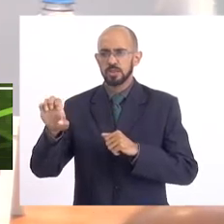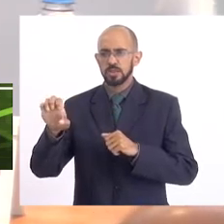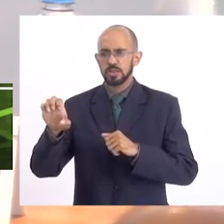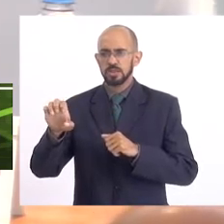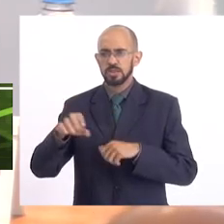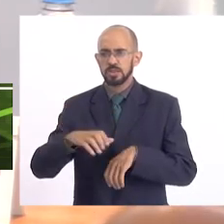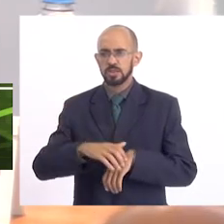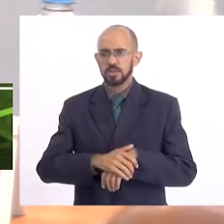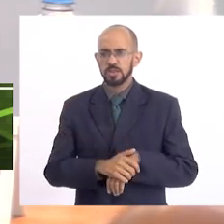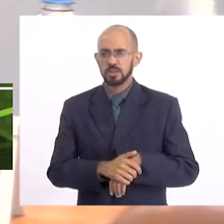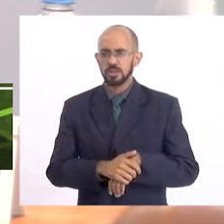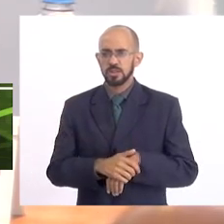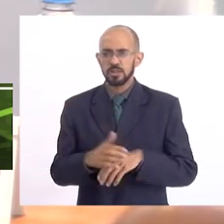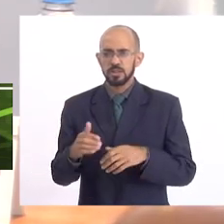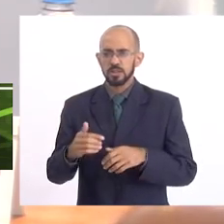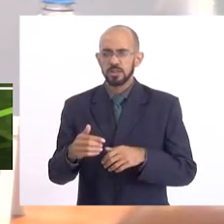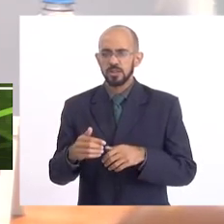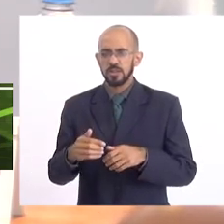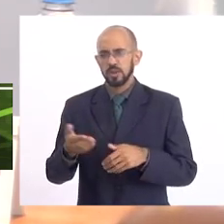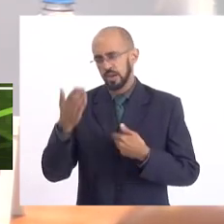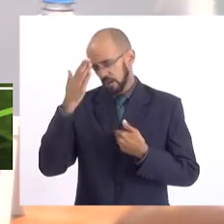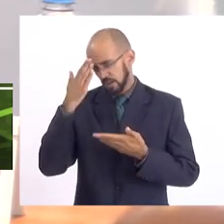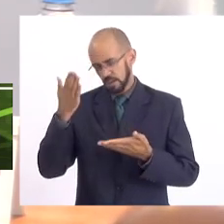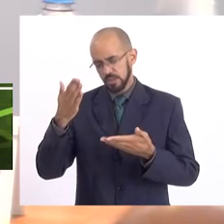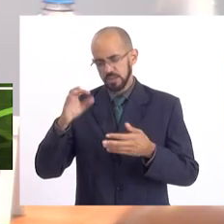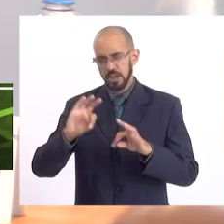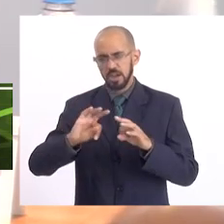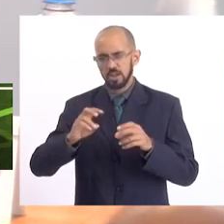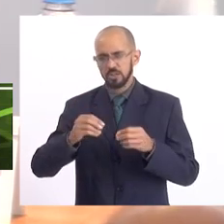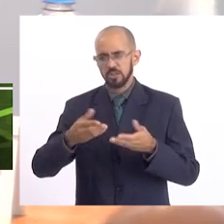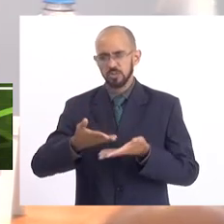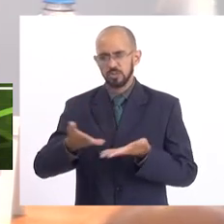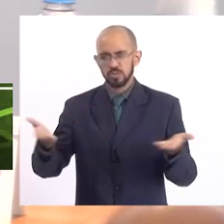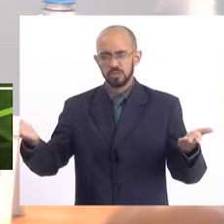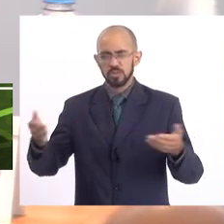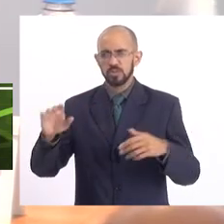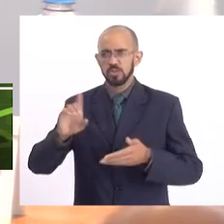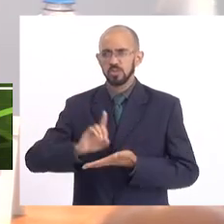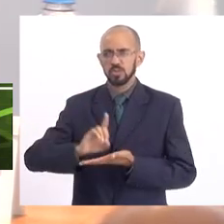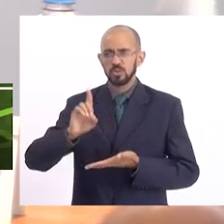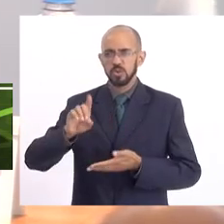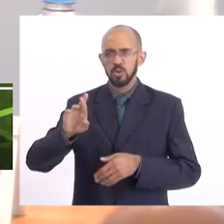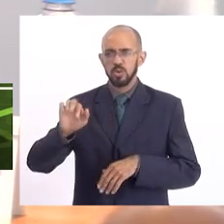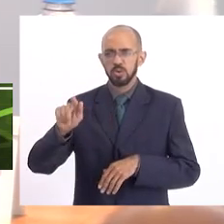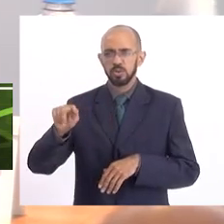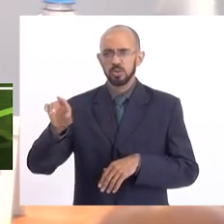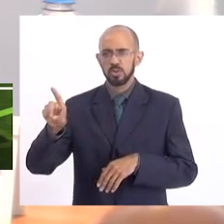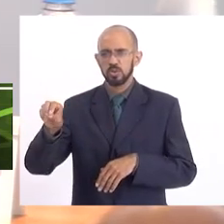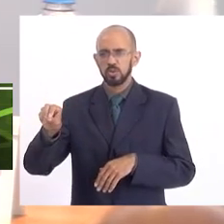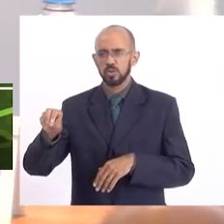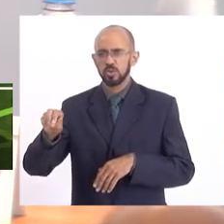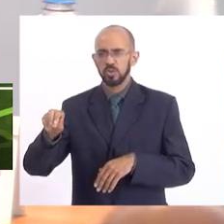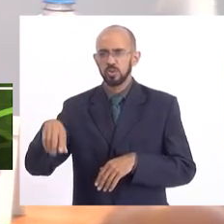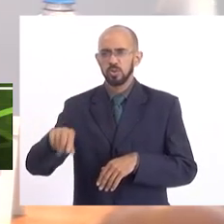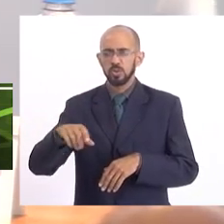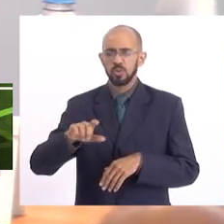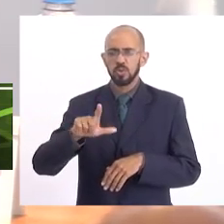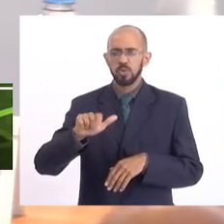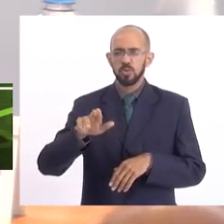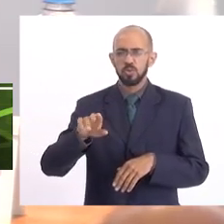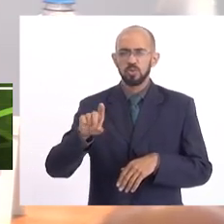mesa com o senhor, doutor Rodrigo Amorim, doutor Luiz